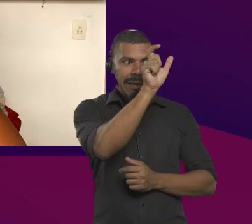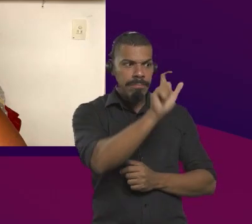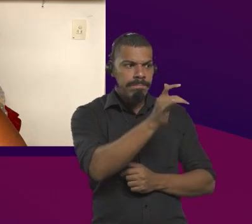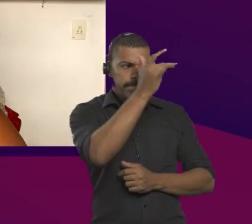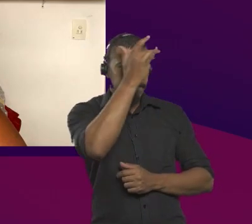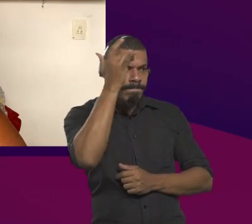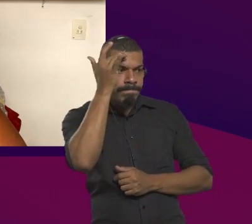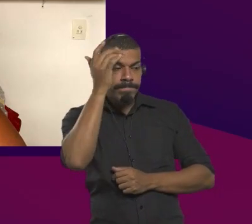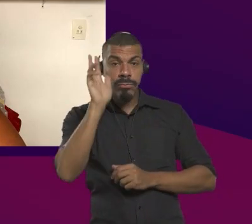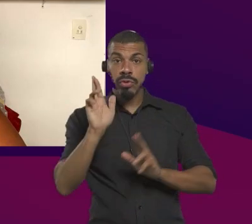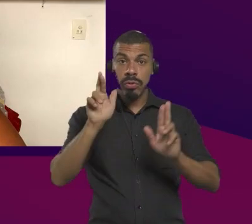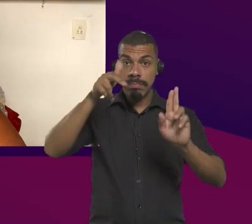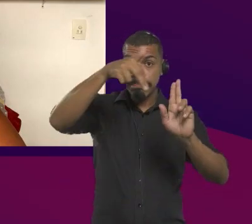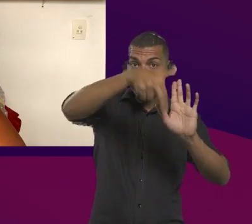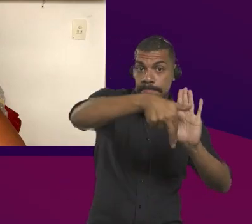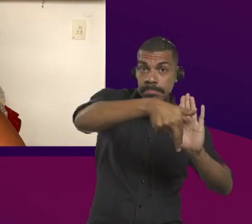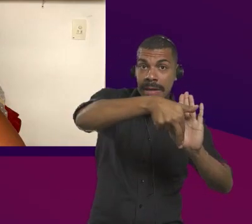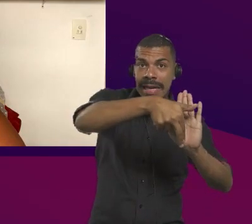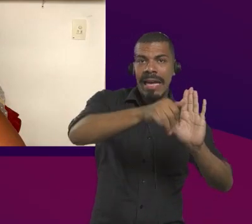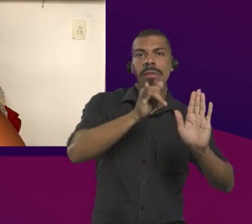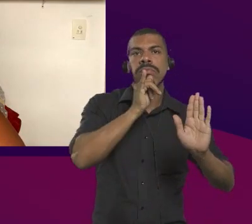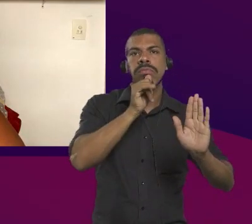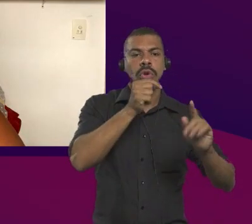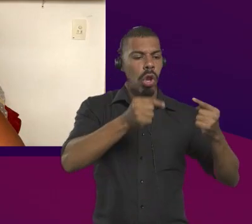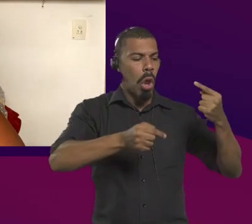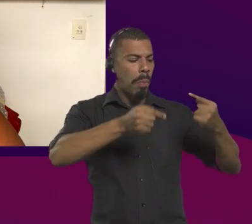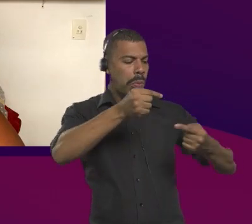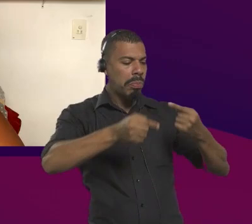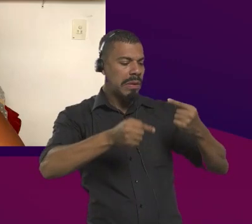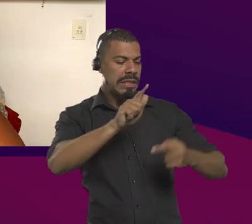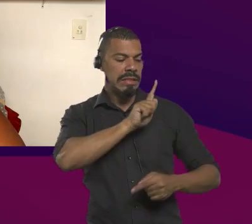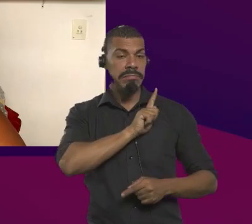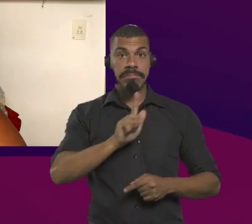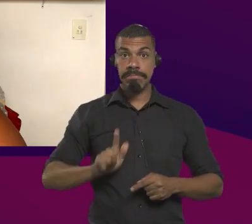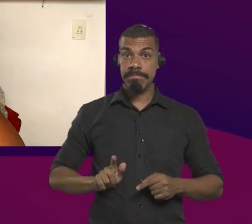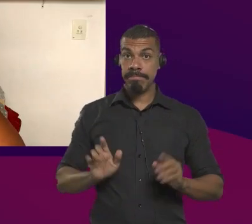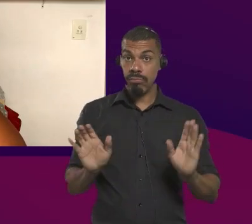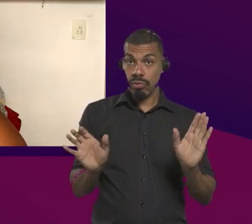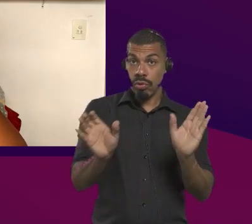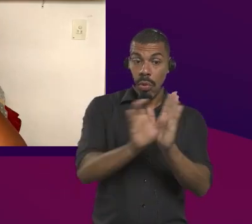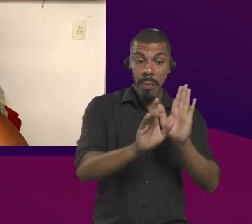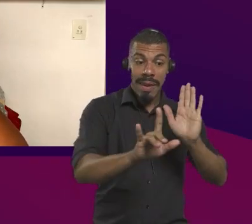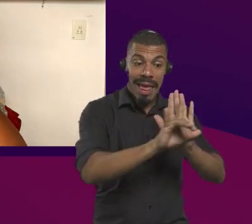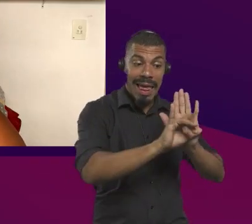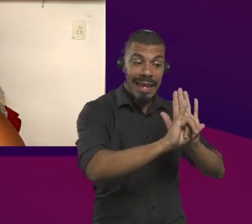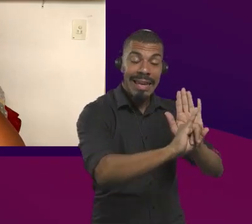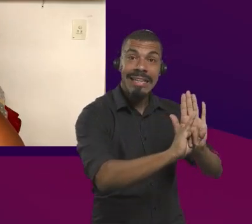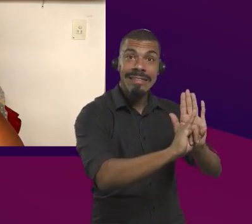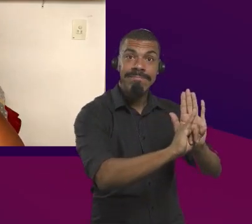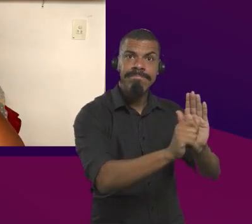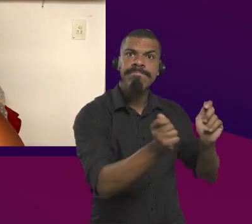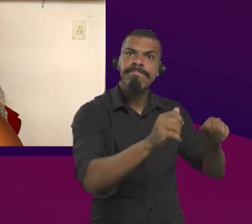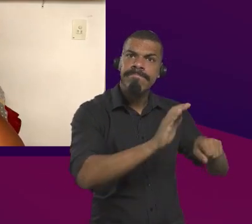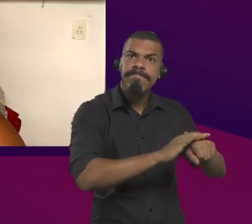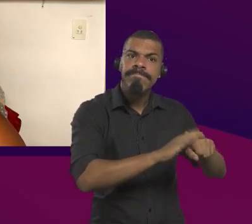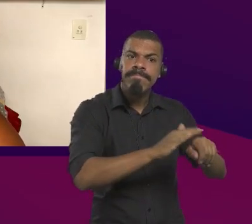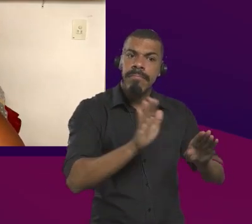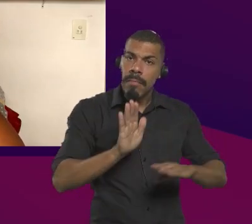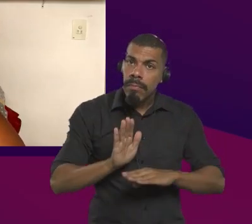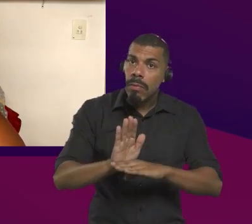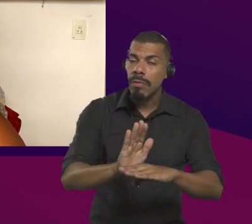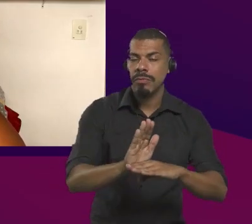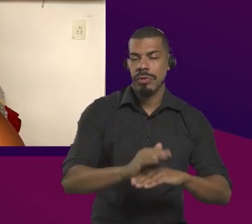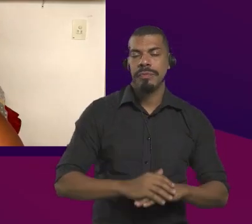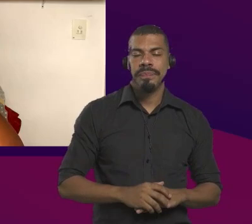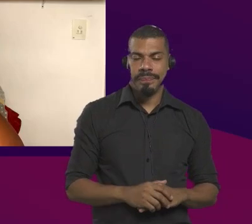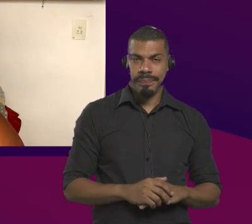nossos representantes ali no legislativo, no congresso, para Sim. que as leis estejam aí a nosso favor de